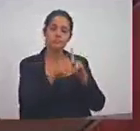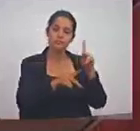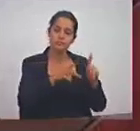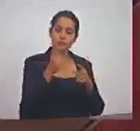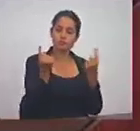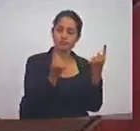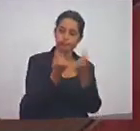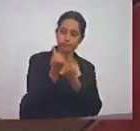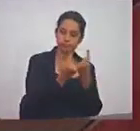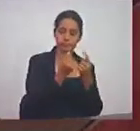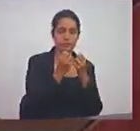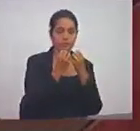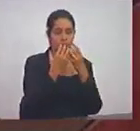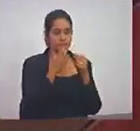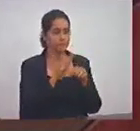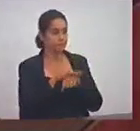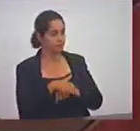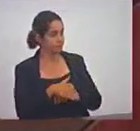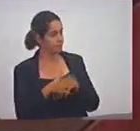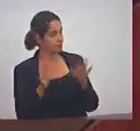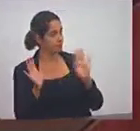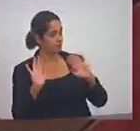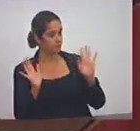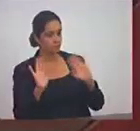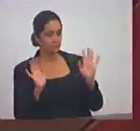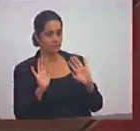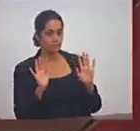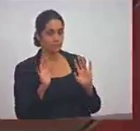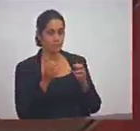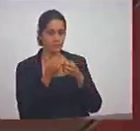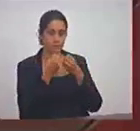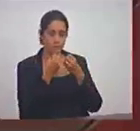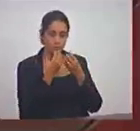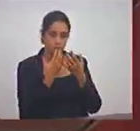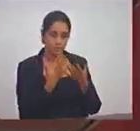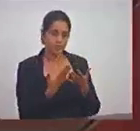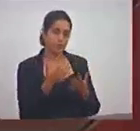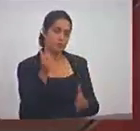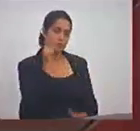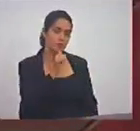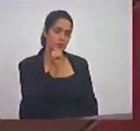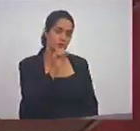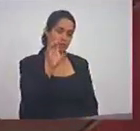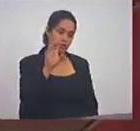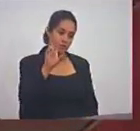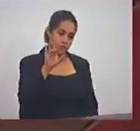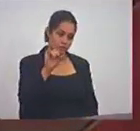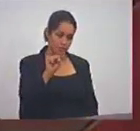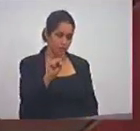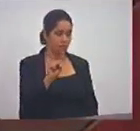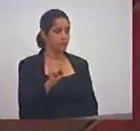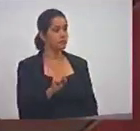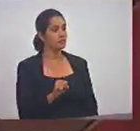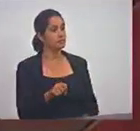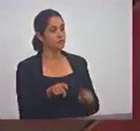Boa noite aqui a representante de Simonsen, a Cris, ao ex-vereador, o Jura,